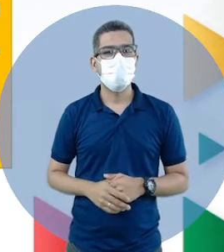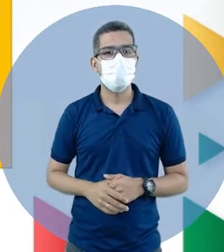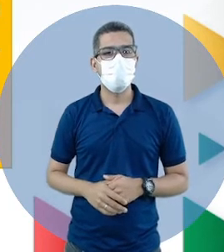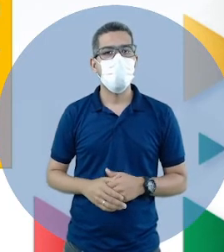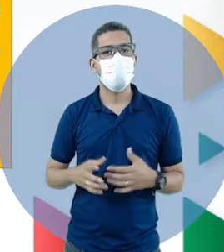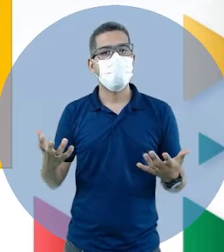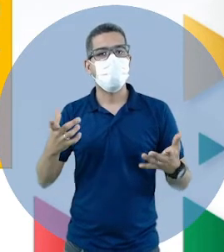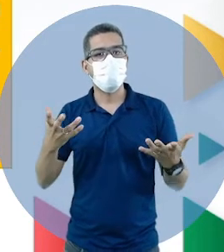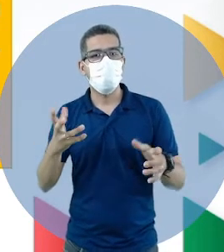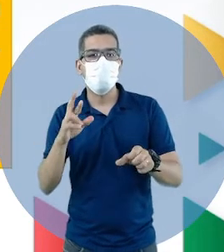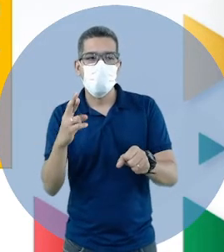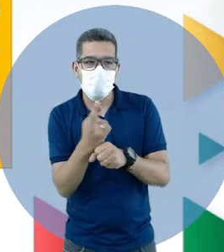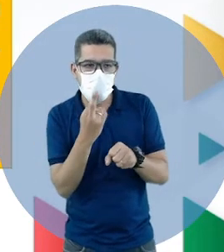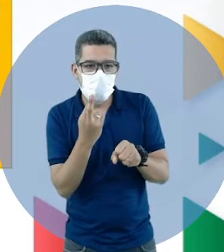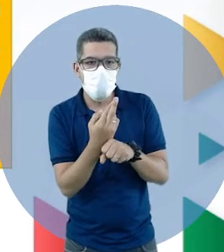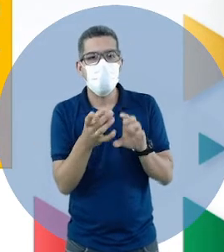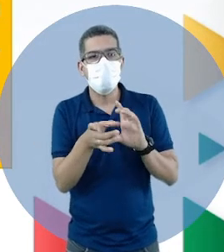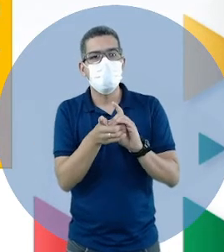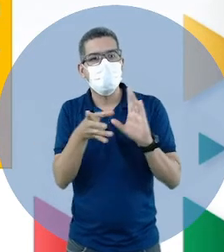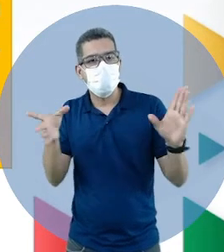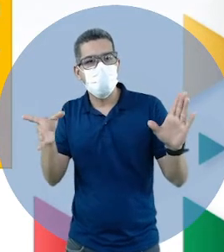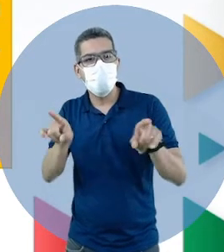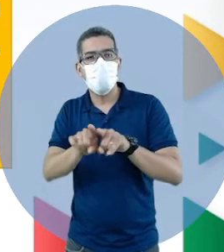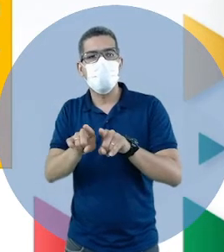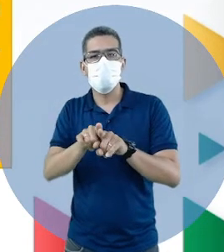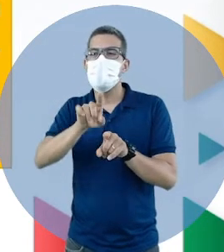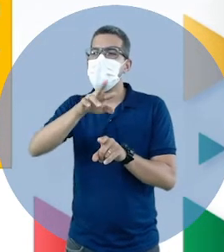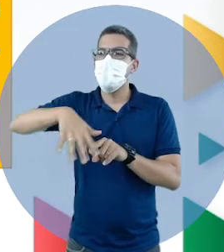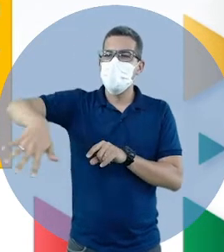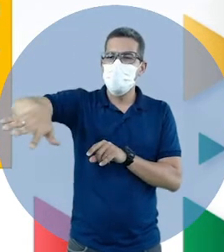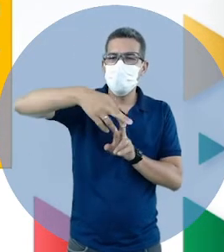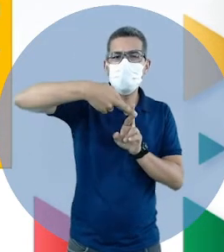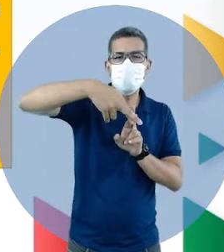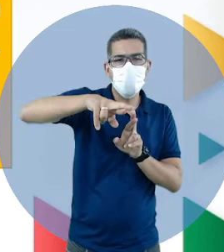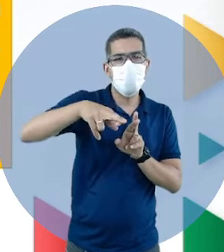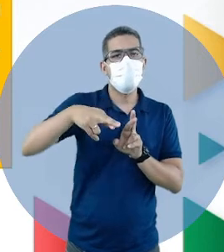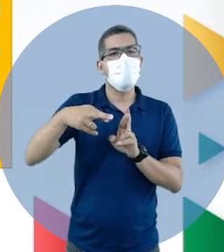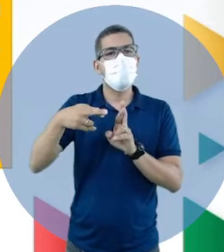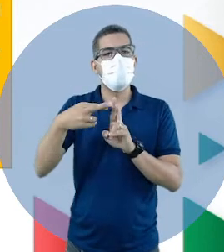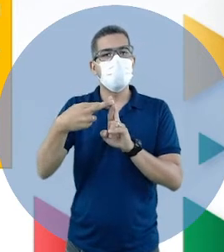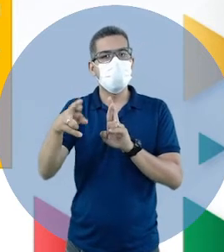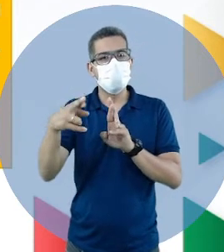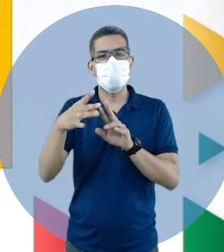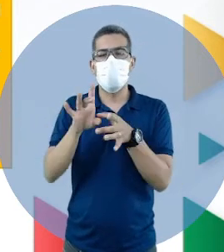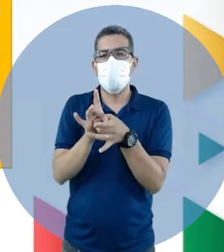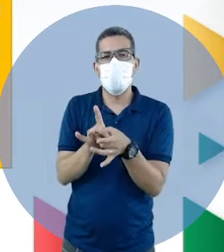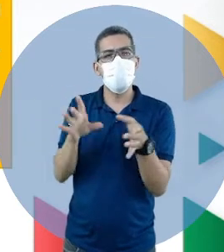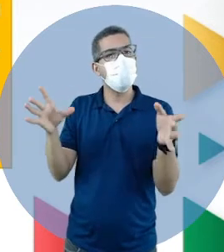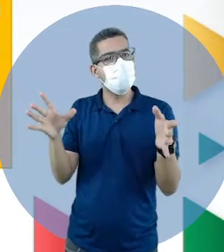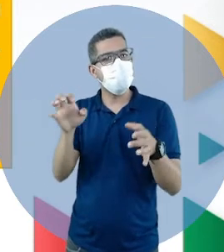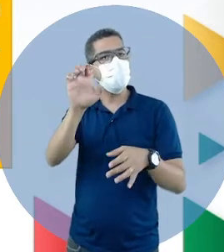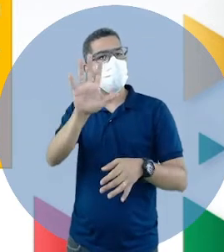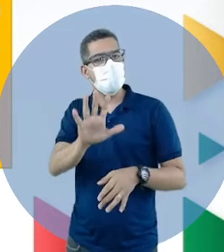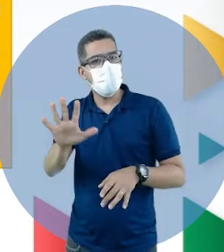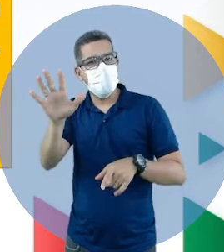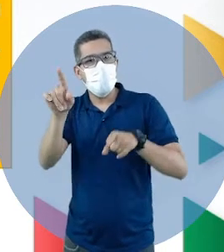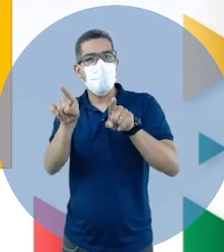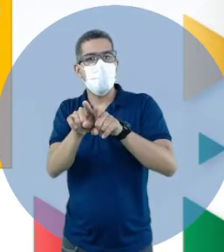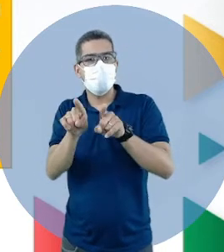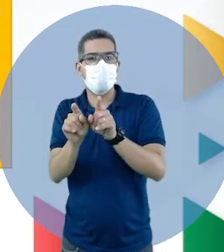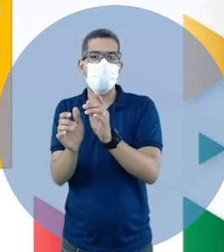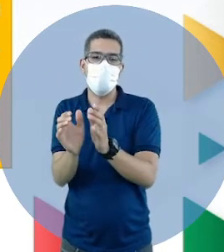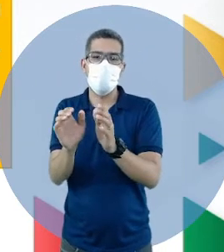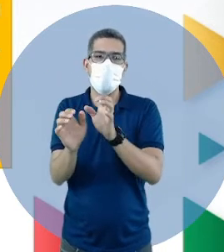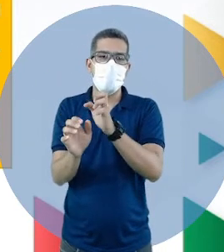da democracia e de liberdades religiosas na Europa e do leste europeu, e em especial